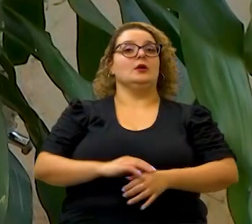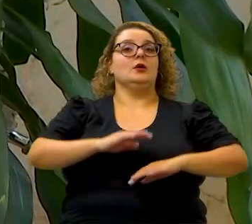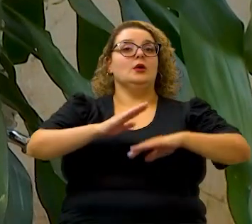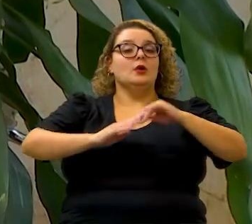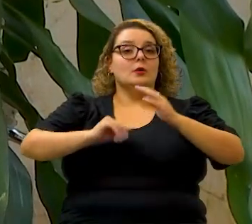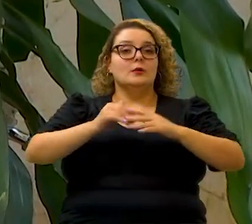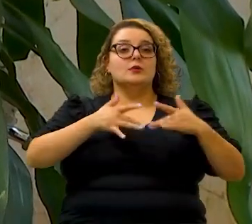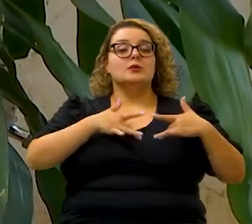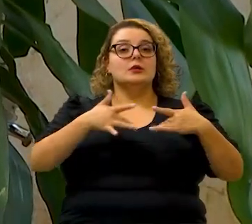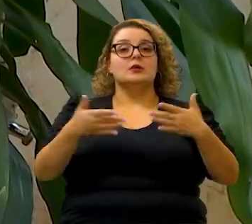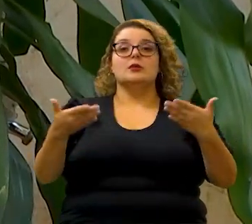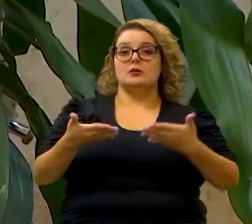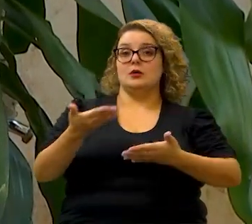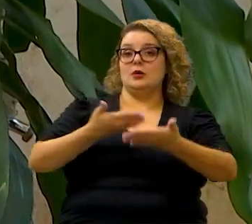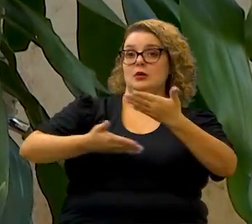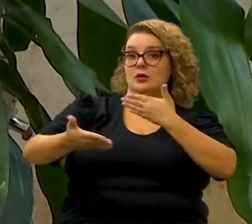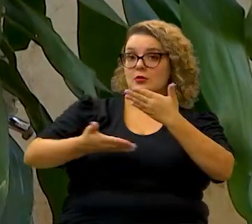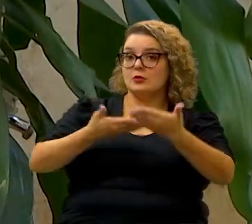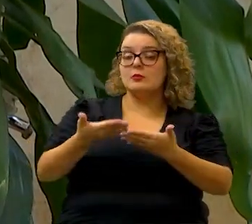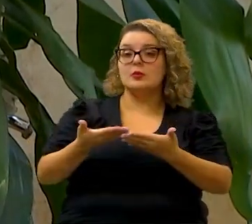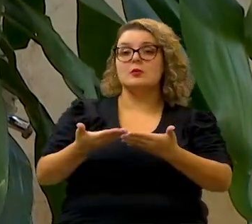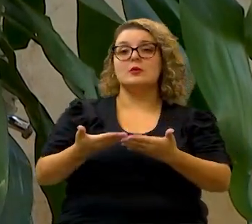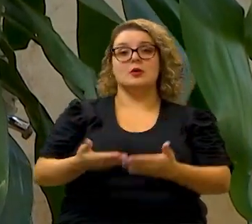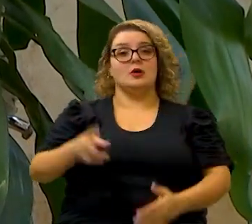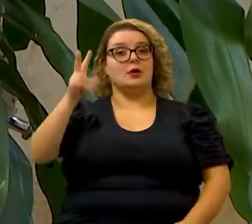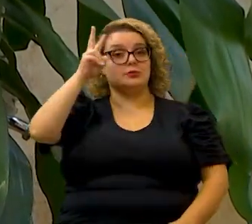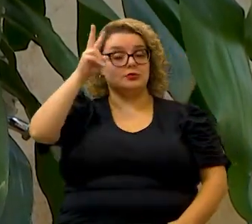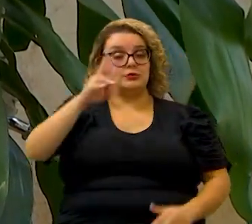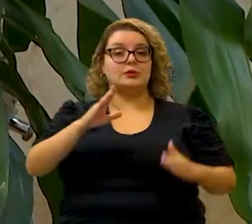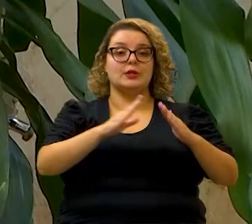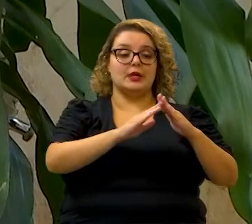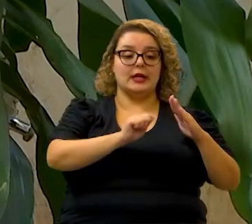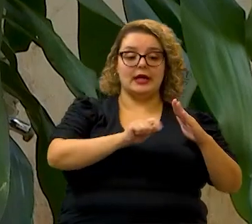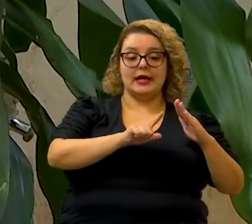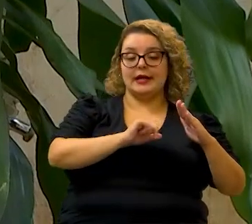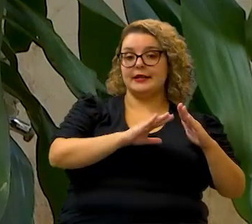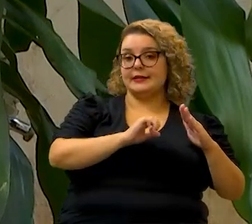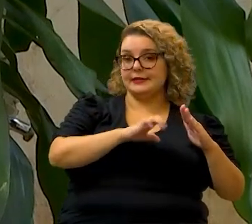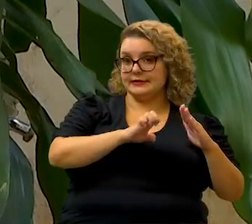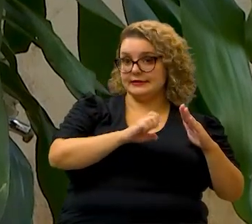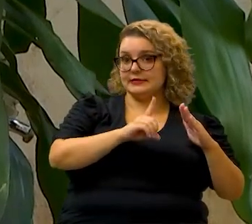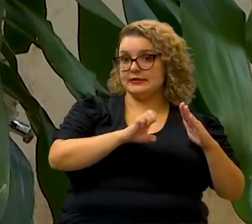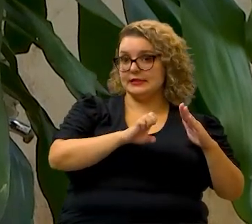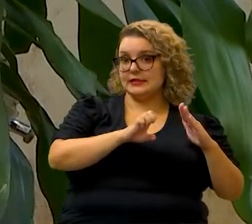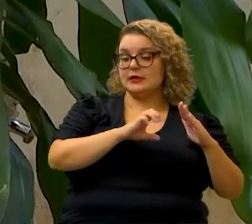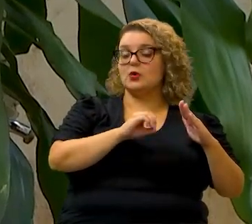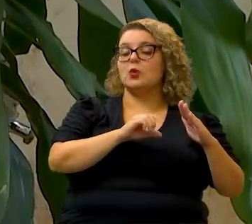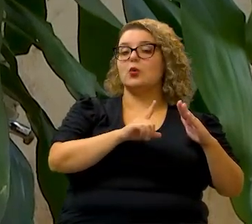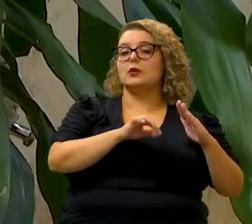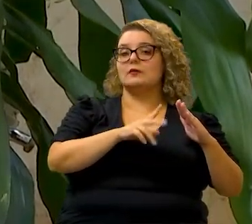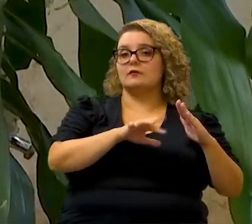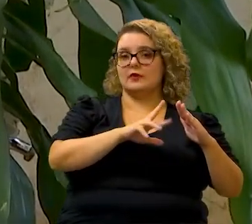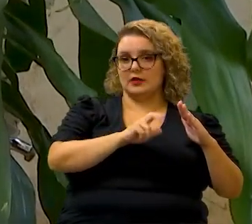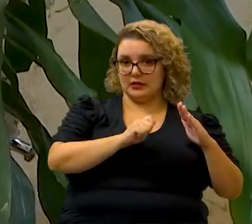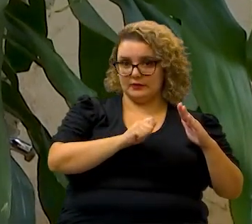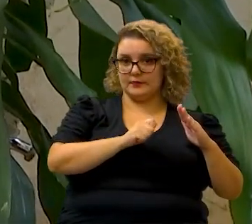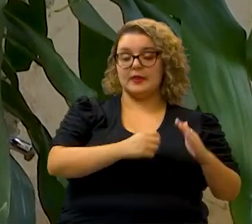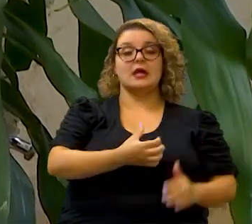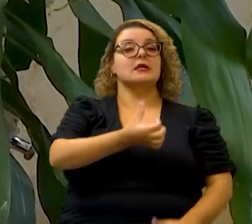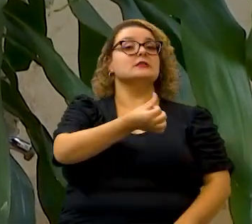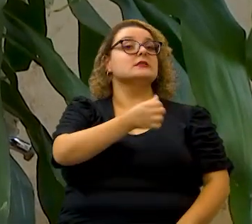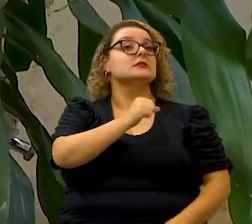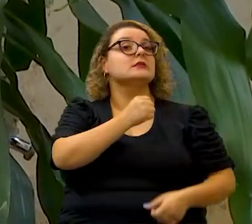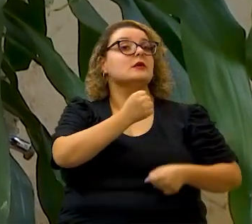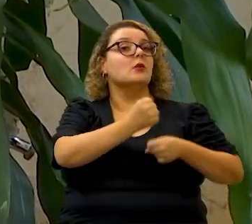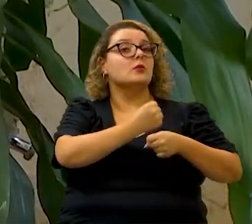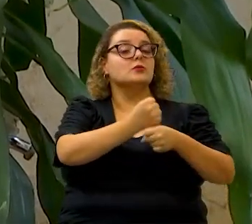E no Mãos Solidárias de hoje a gente vai compartilhar com vocês a história do Lar Alice de Oliveira, uma história que já vai completar 68